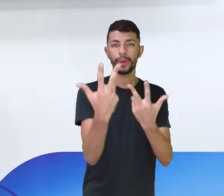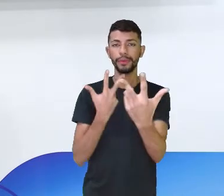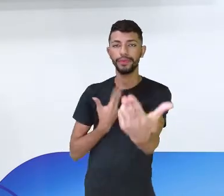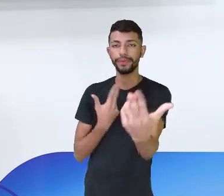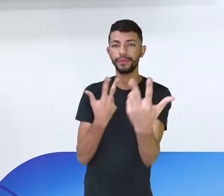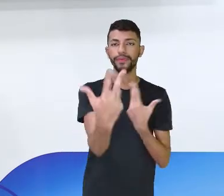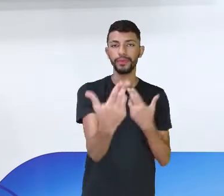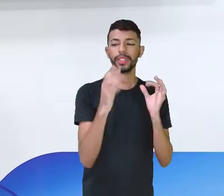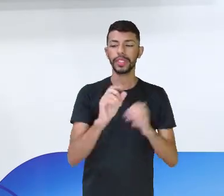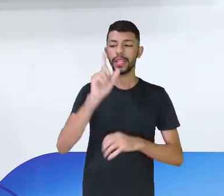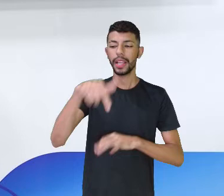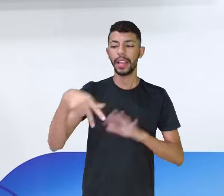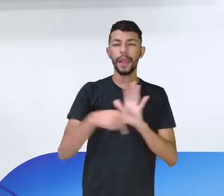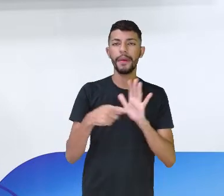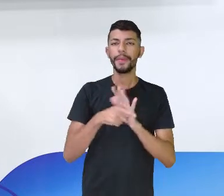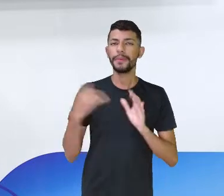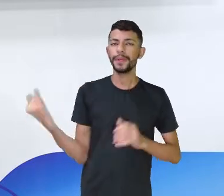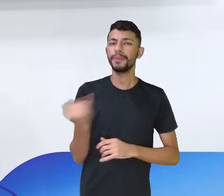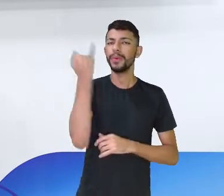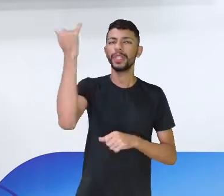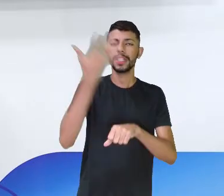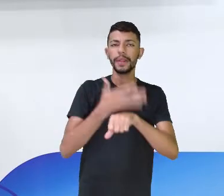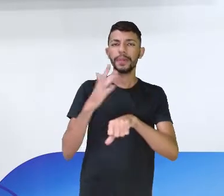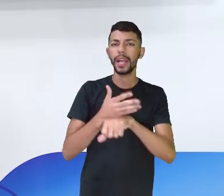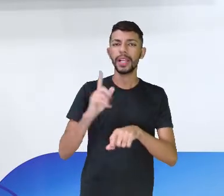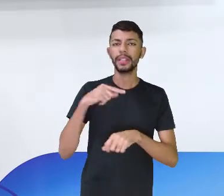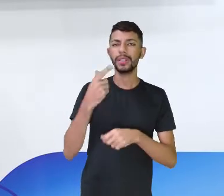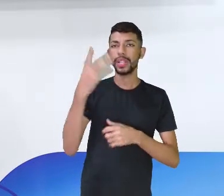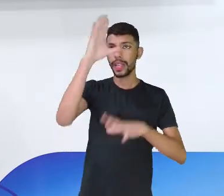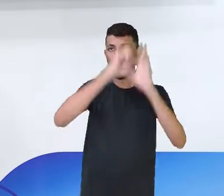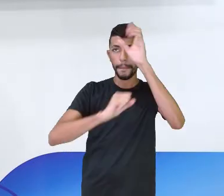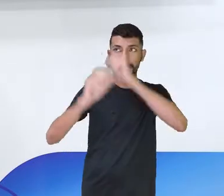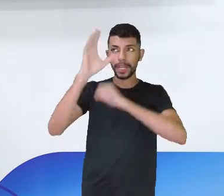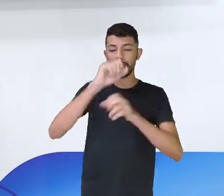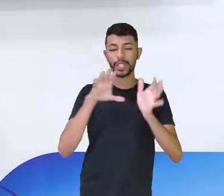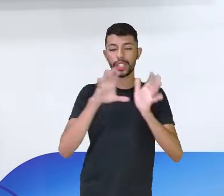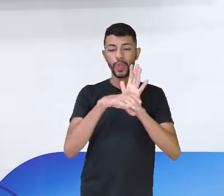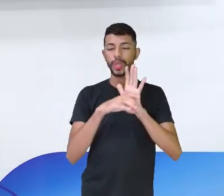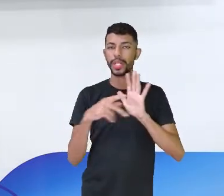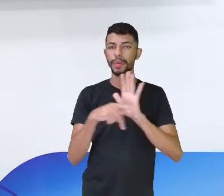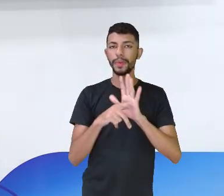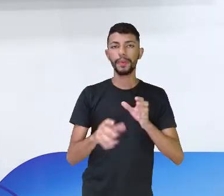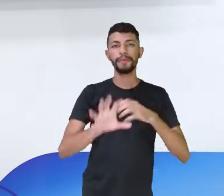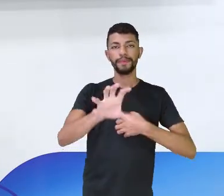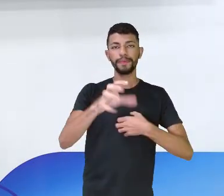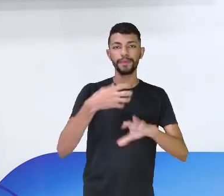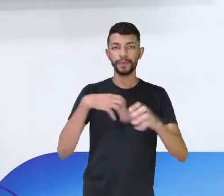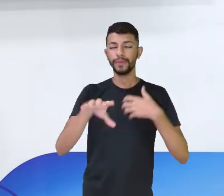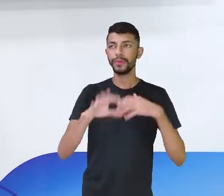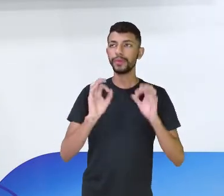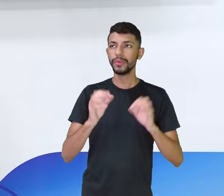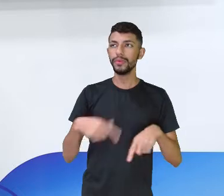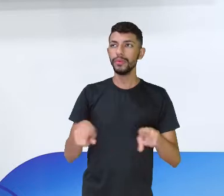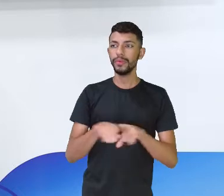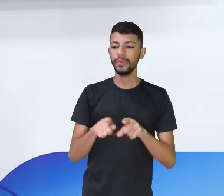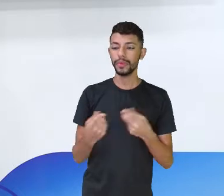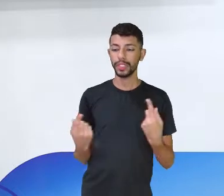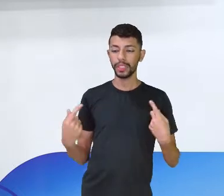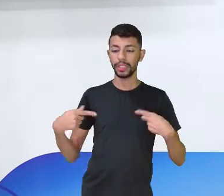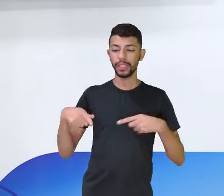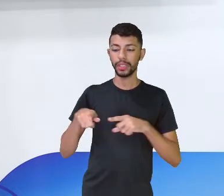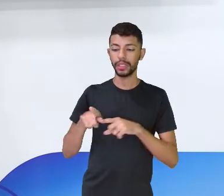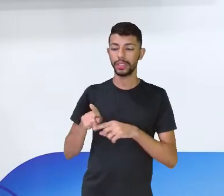importante, né, para que a gente vá aprendendo esse conceito amplo de empatia. A colaboração.